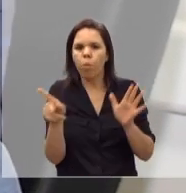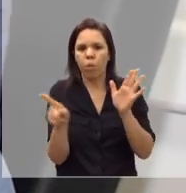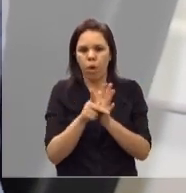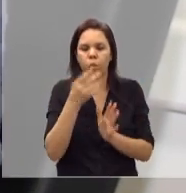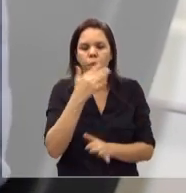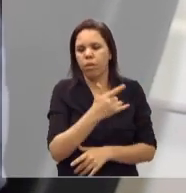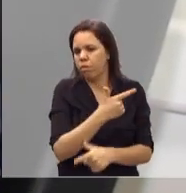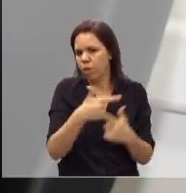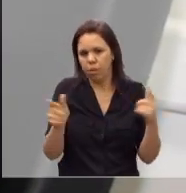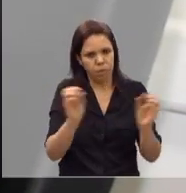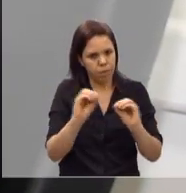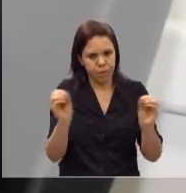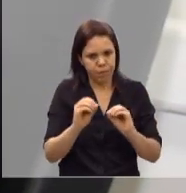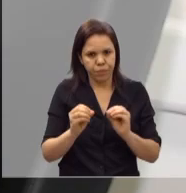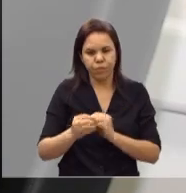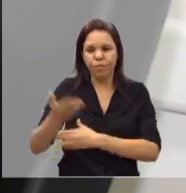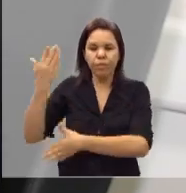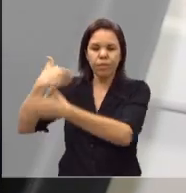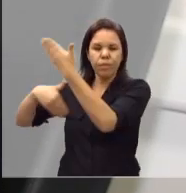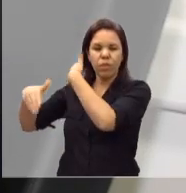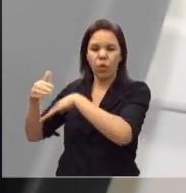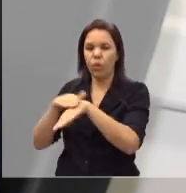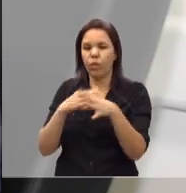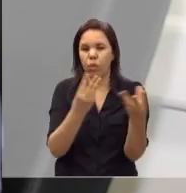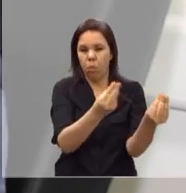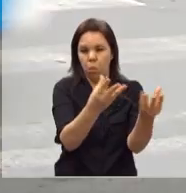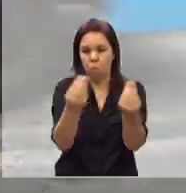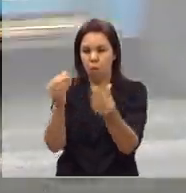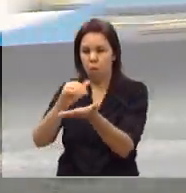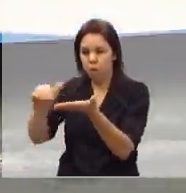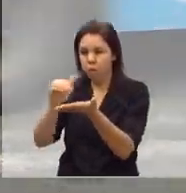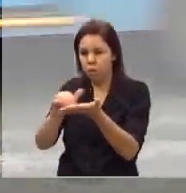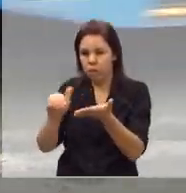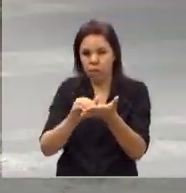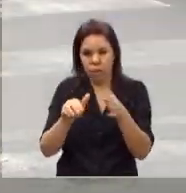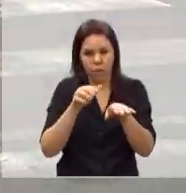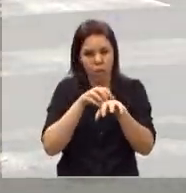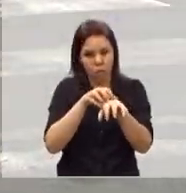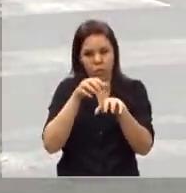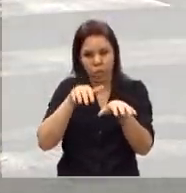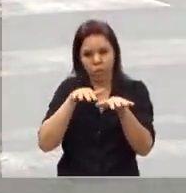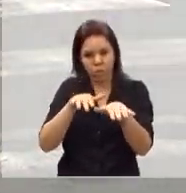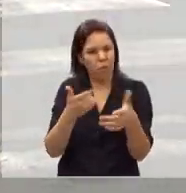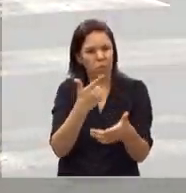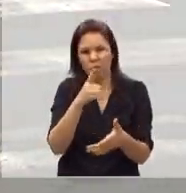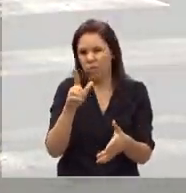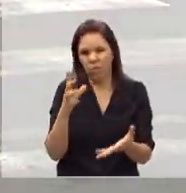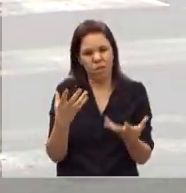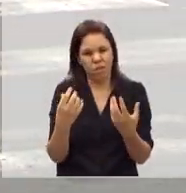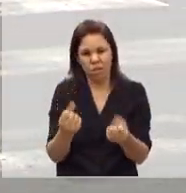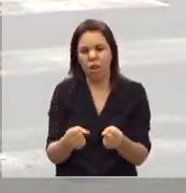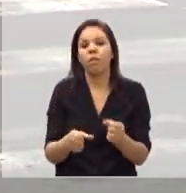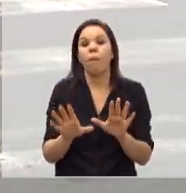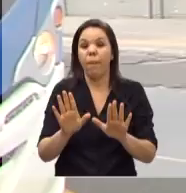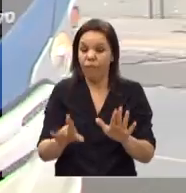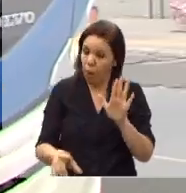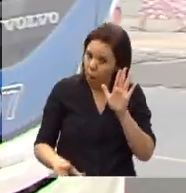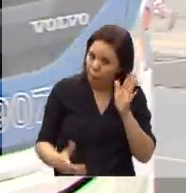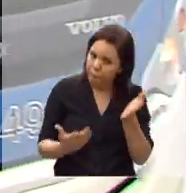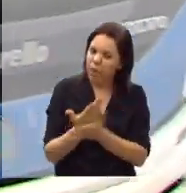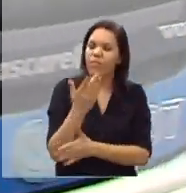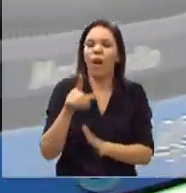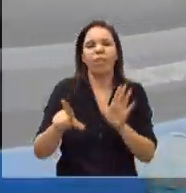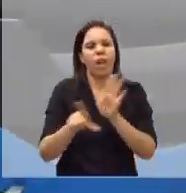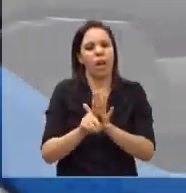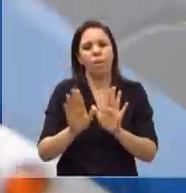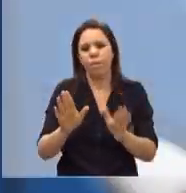problema, né? Mas na época eu conversei com os vários secretários, não houve entendimento para a implantação da lei. Ela foi aprovada, porém